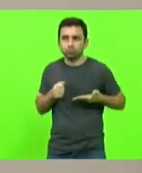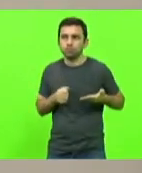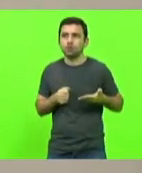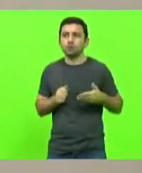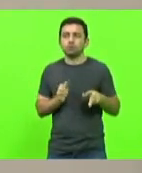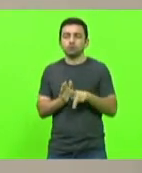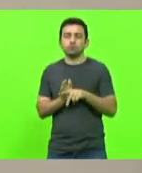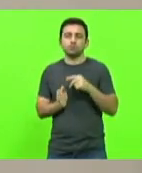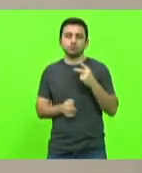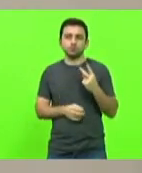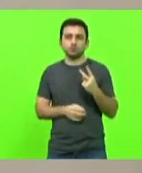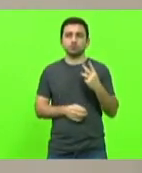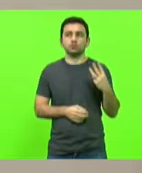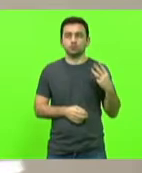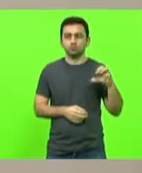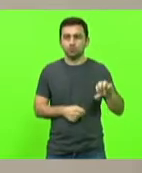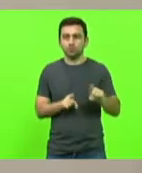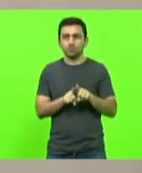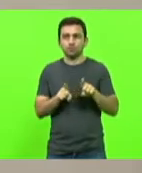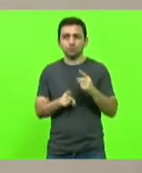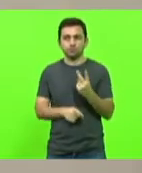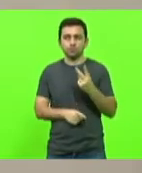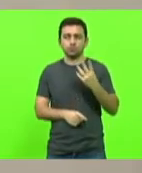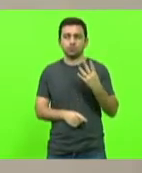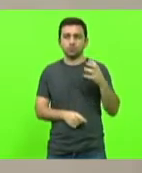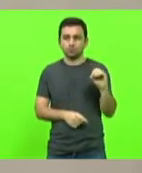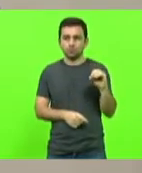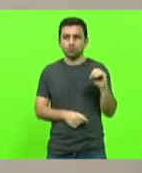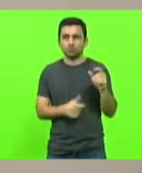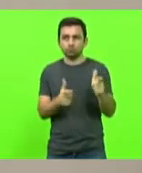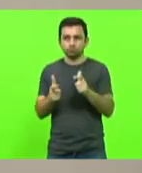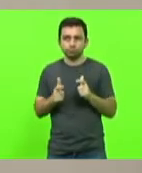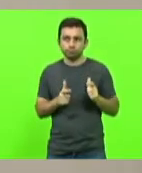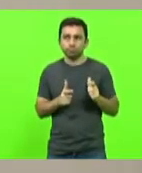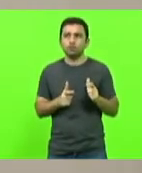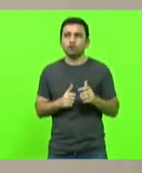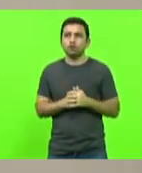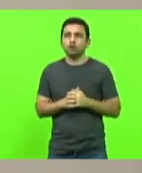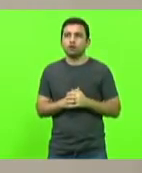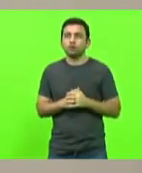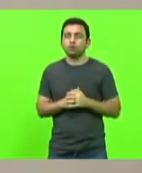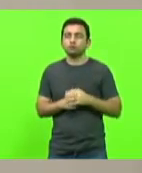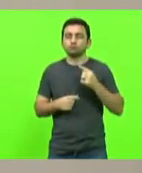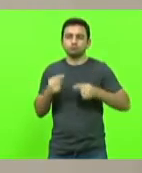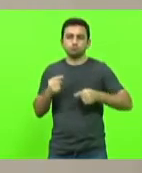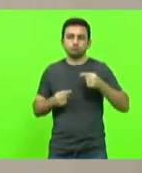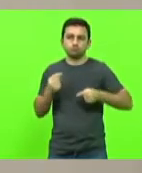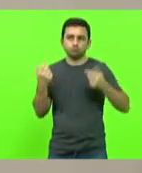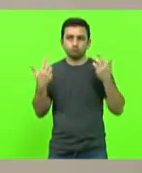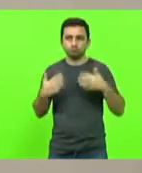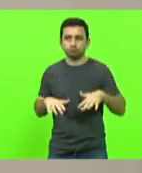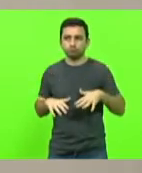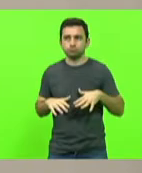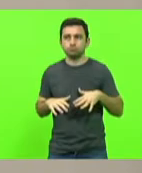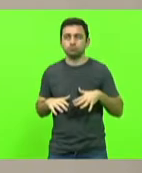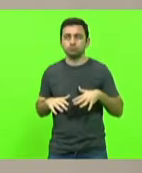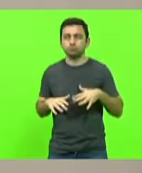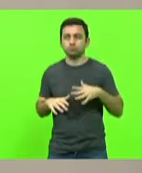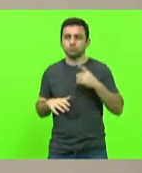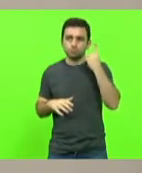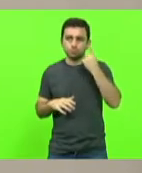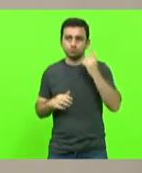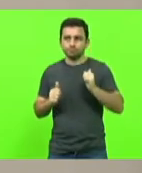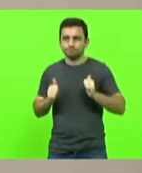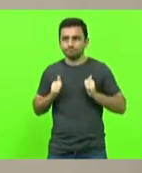e 240, em discussão. Não havendo quem queira discutir, em votação. Deputados que aprovam, permaneçam como se encontram.